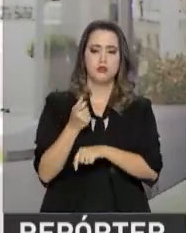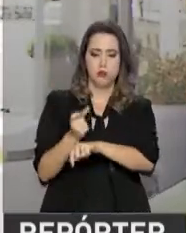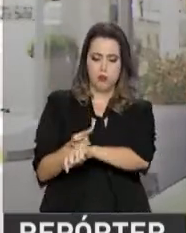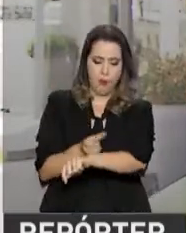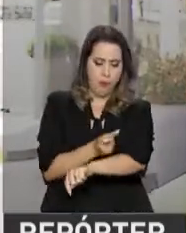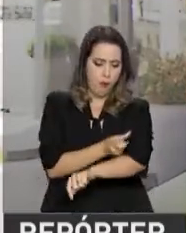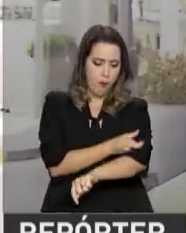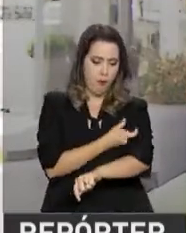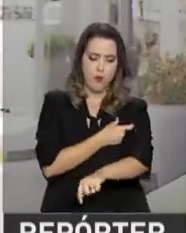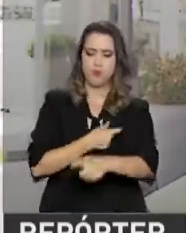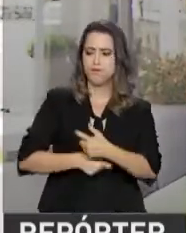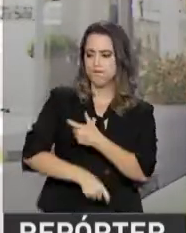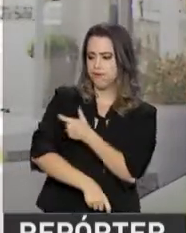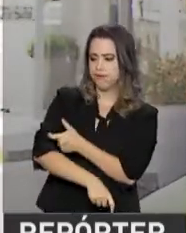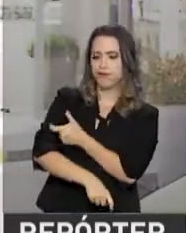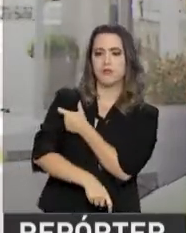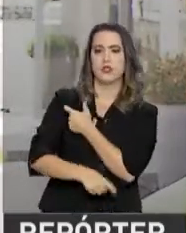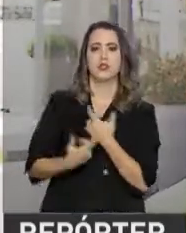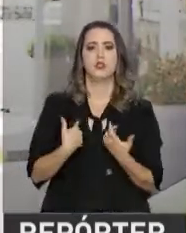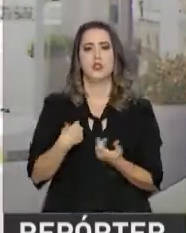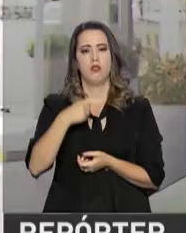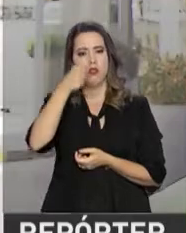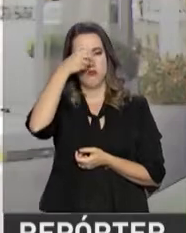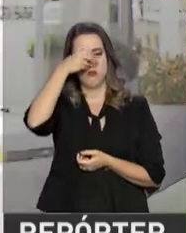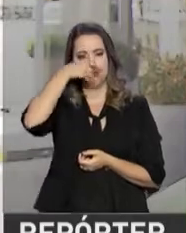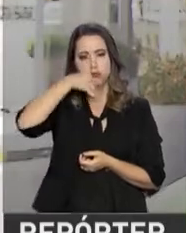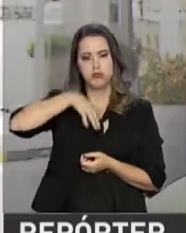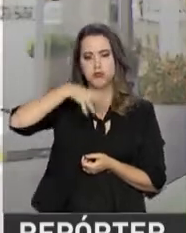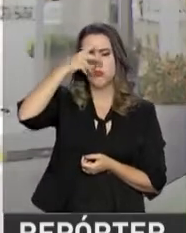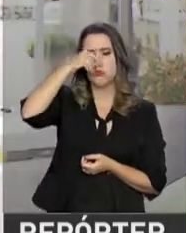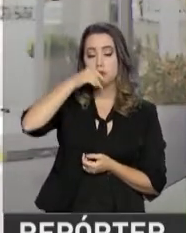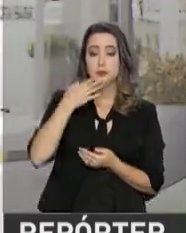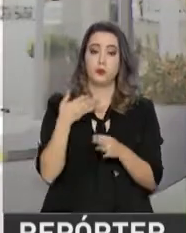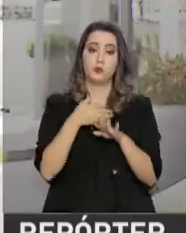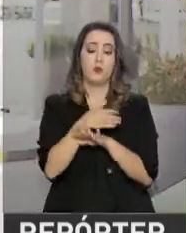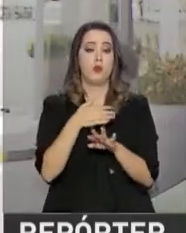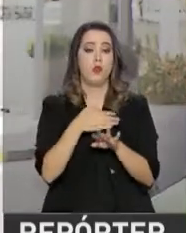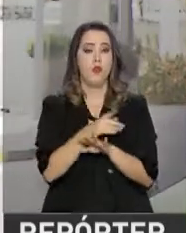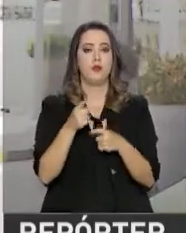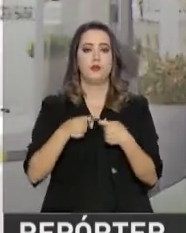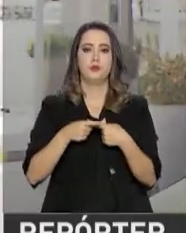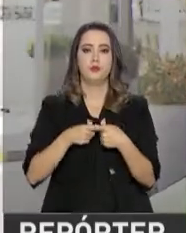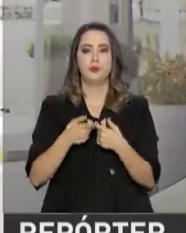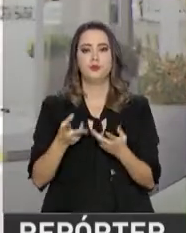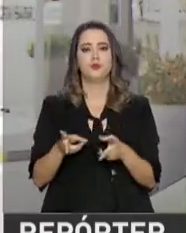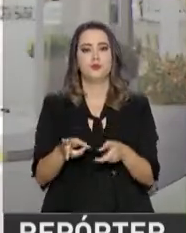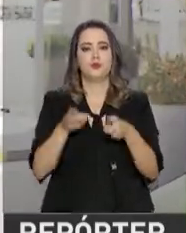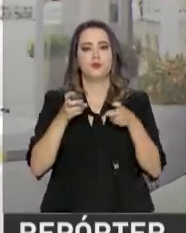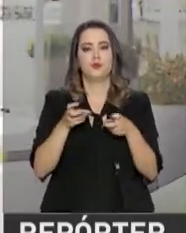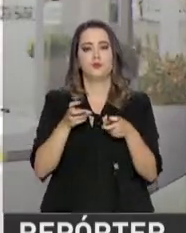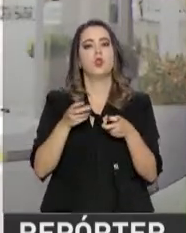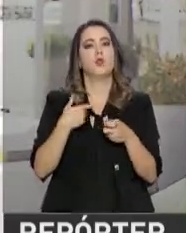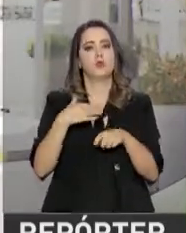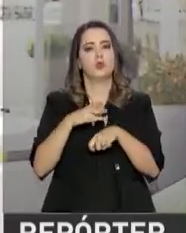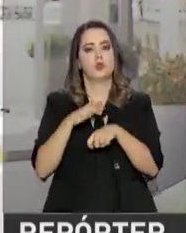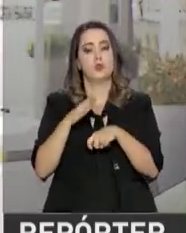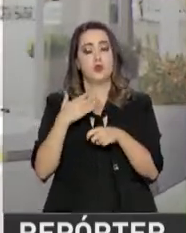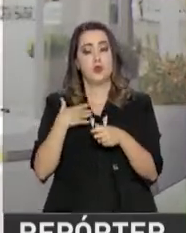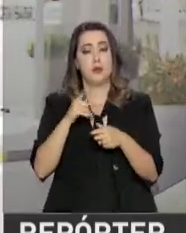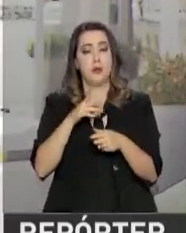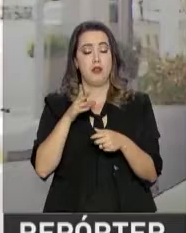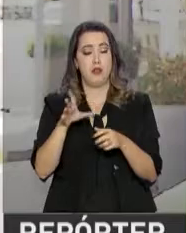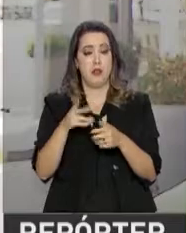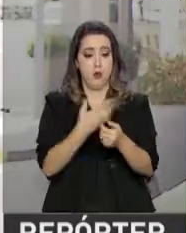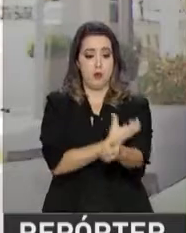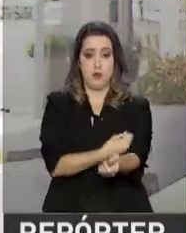organismo a questão das hemorragias e aí eu fui ao médico e houve o diagnóstico através de exames de sangue de